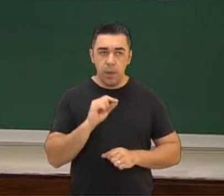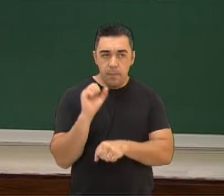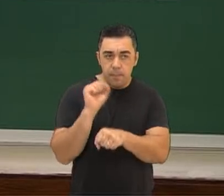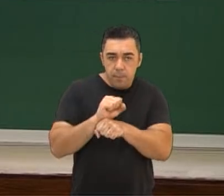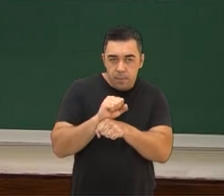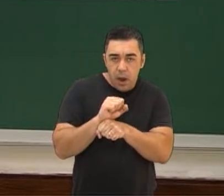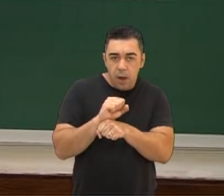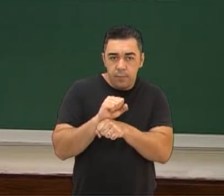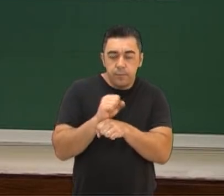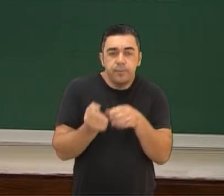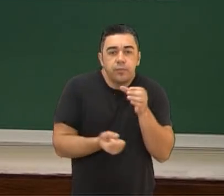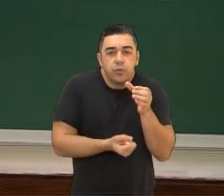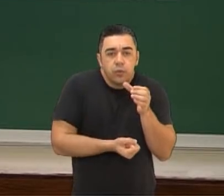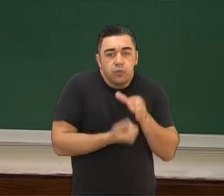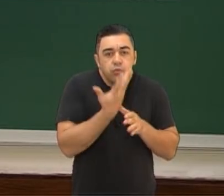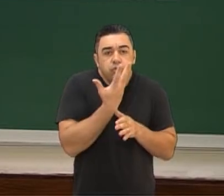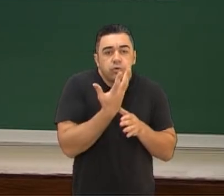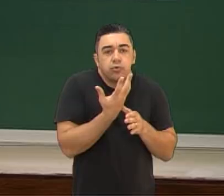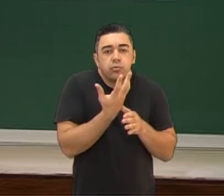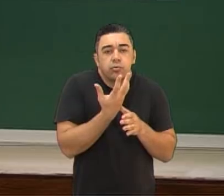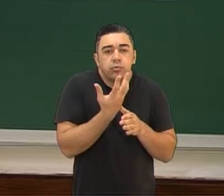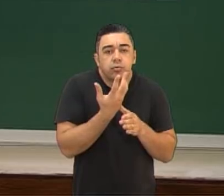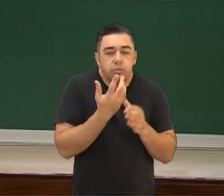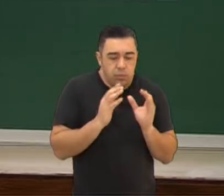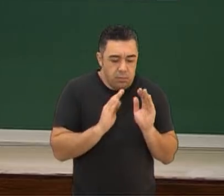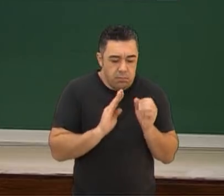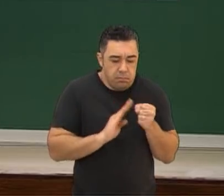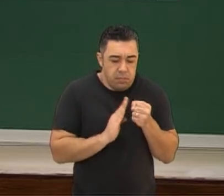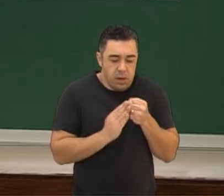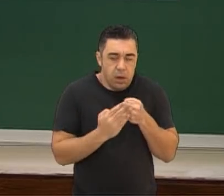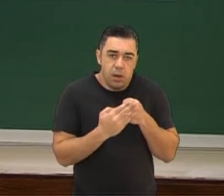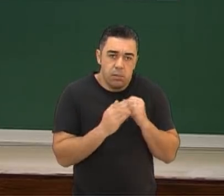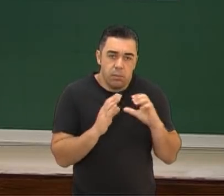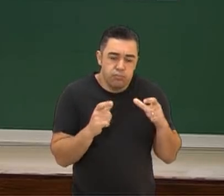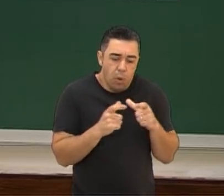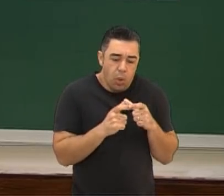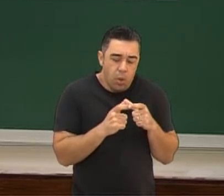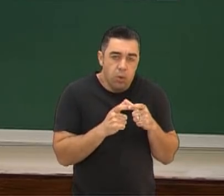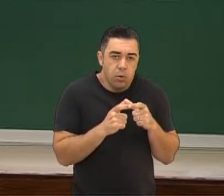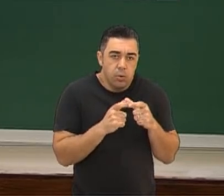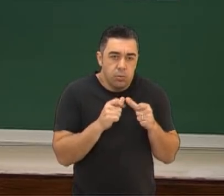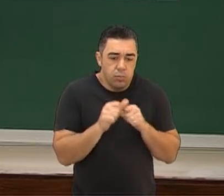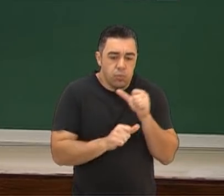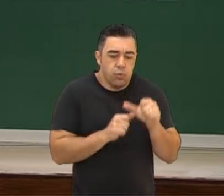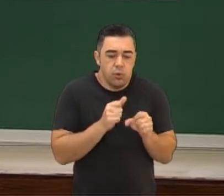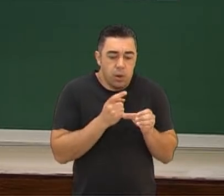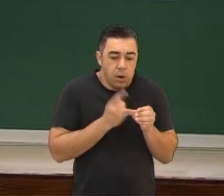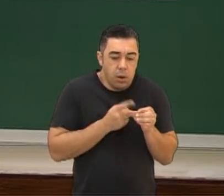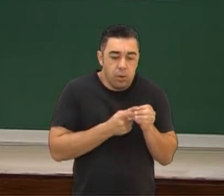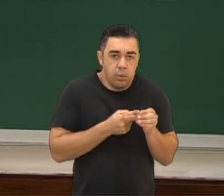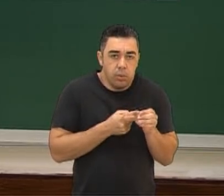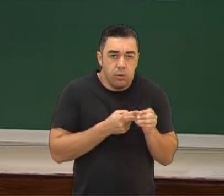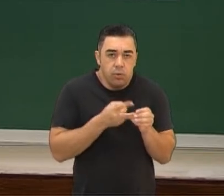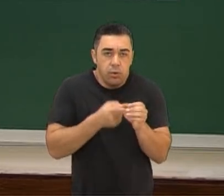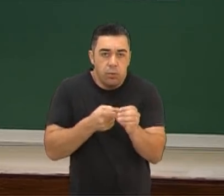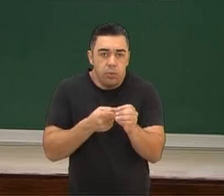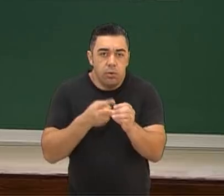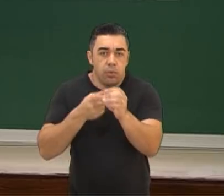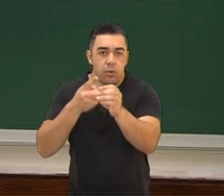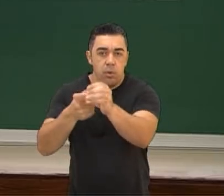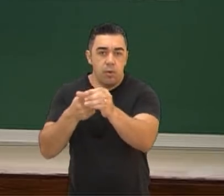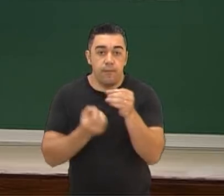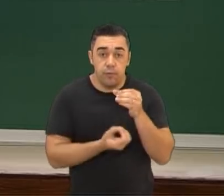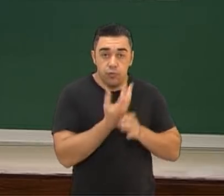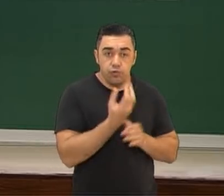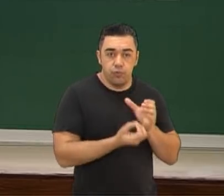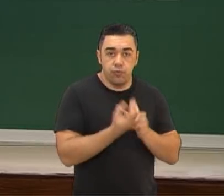paragens onde foram surgindo vilarejos e, consequentemente, cidades, né? Depois